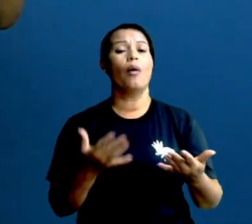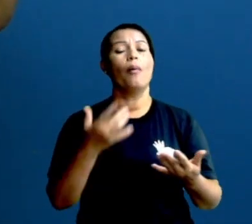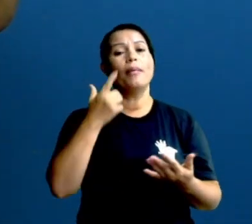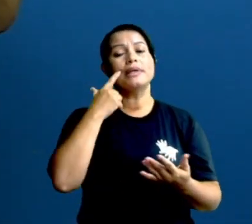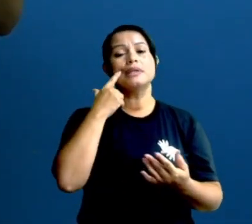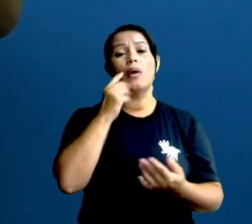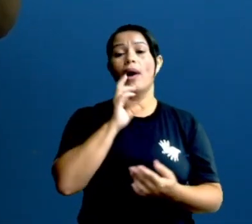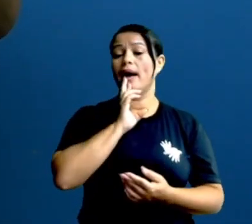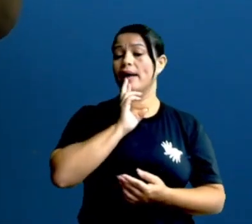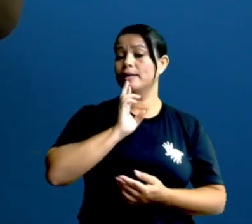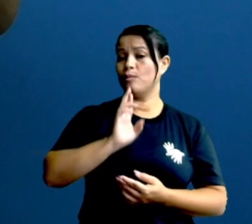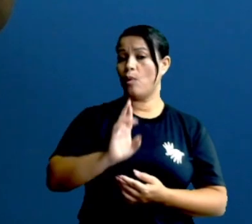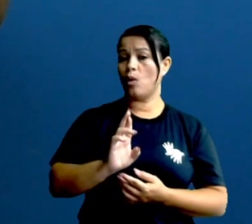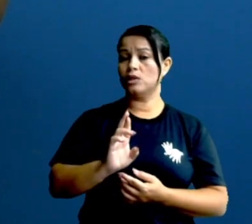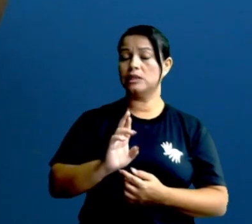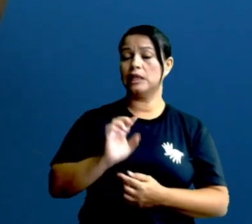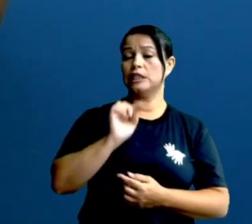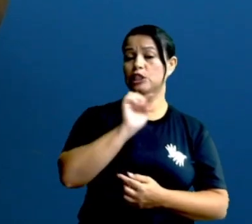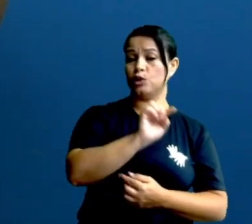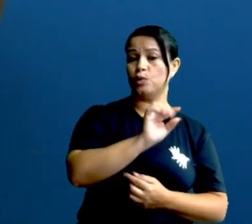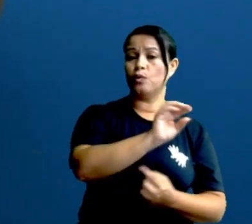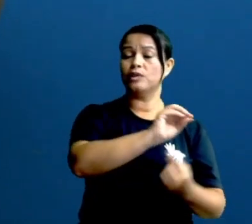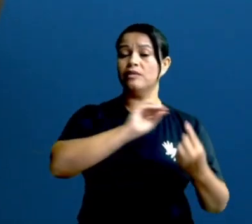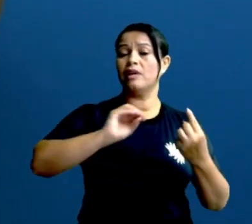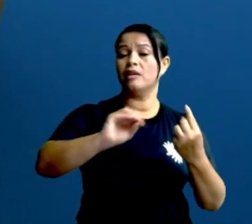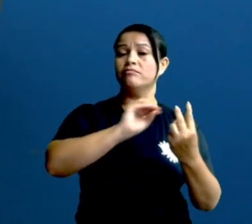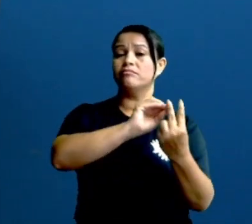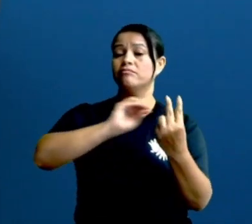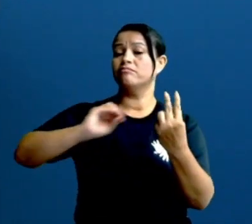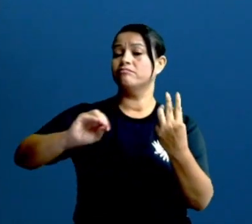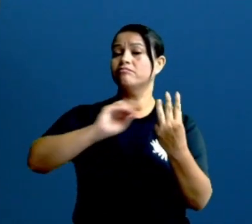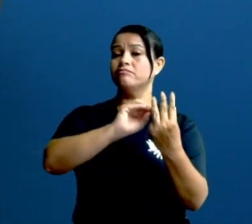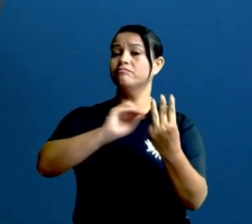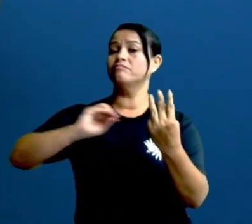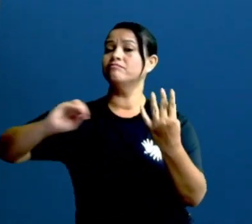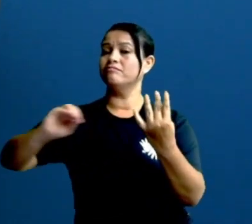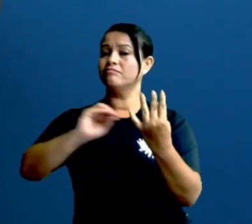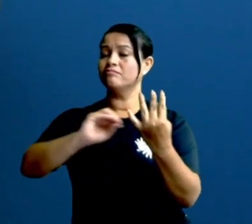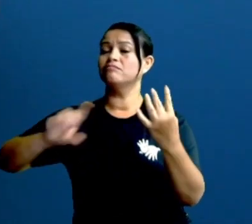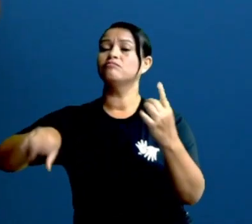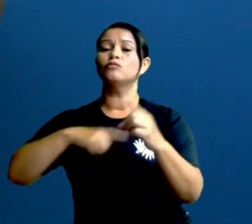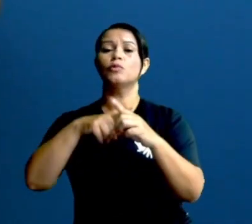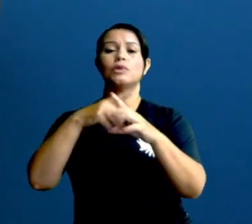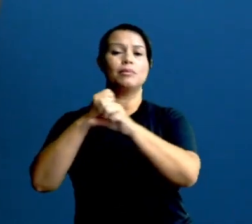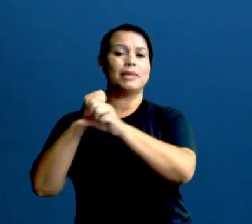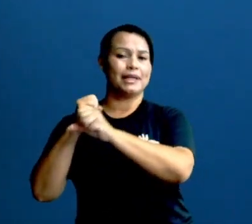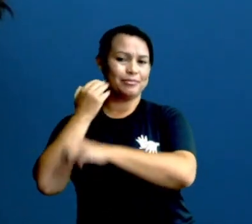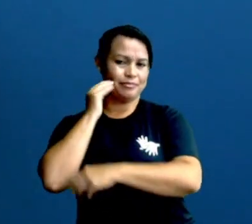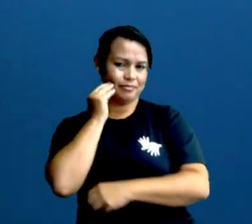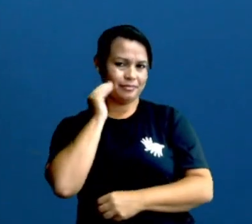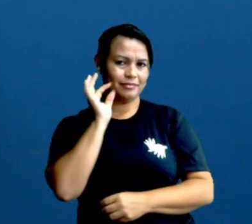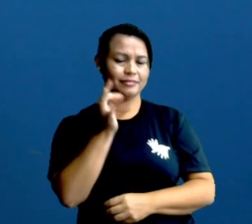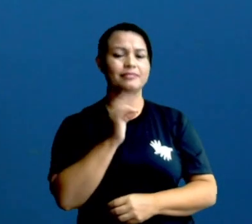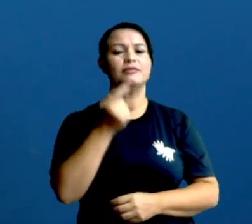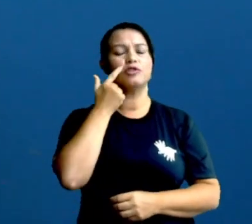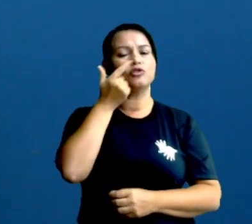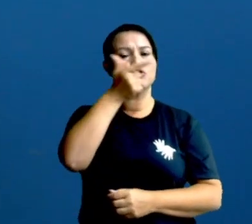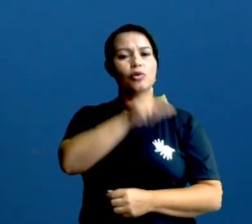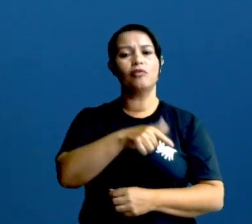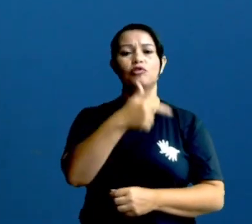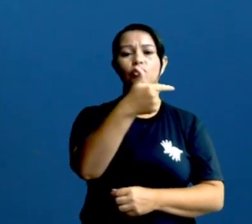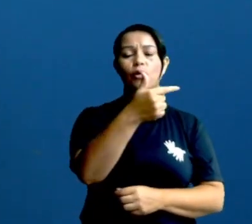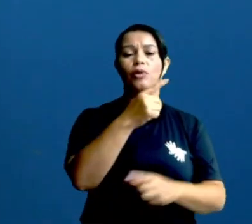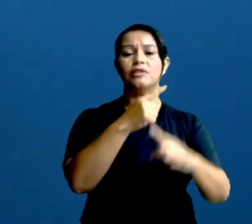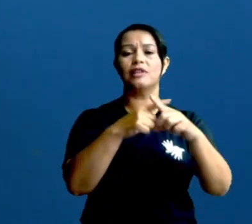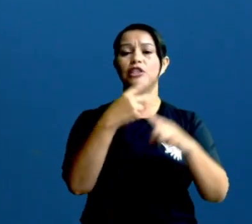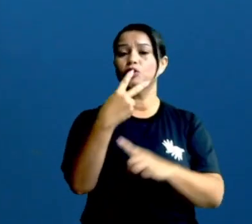seja, o resultado de 1 você vai multiplicando com o próximo, tá certo? Então, ó, de novo,